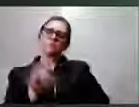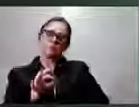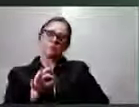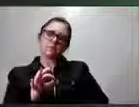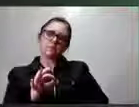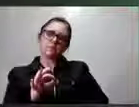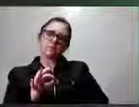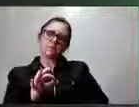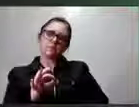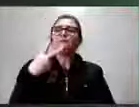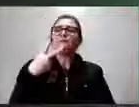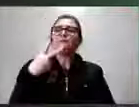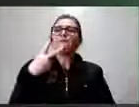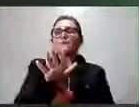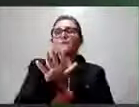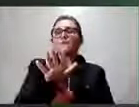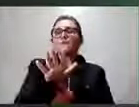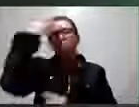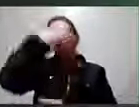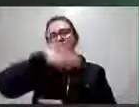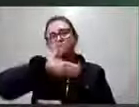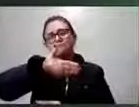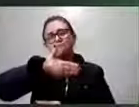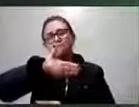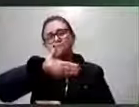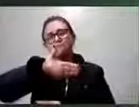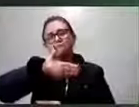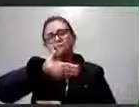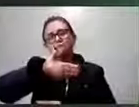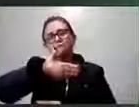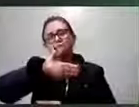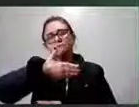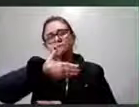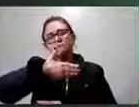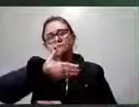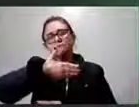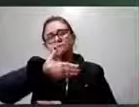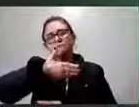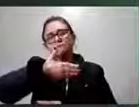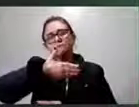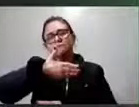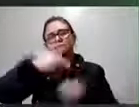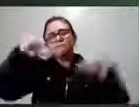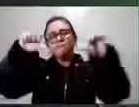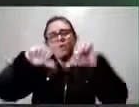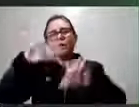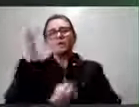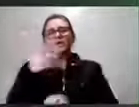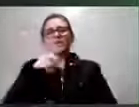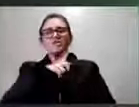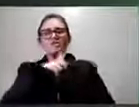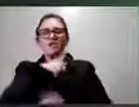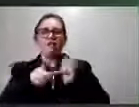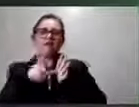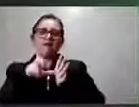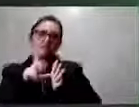foi demonstrado que o pioramento dos transtornos que já existiam previamente